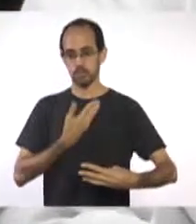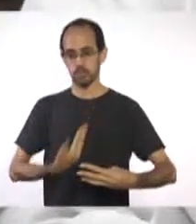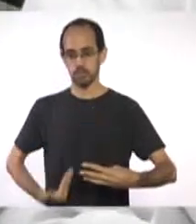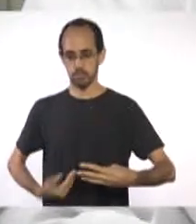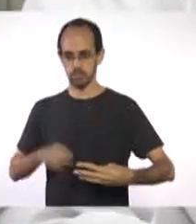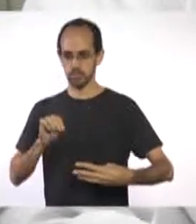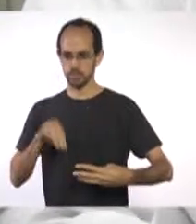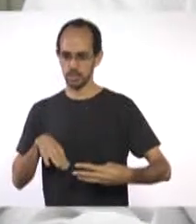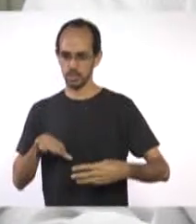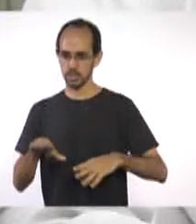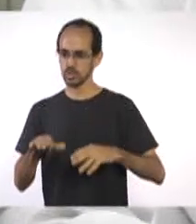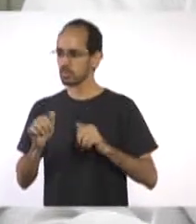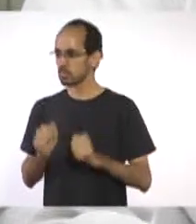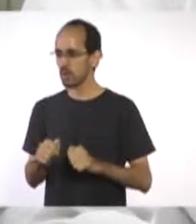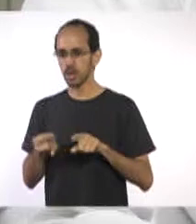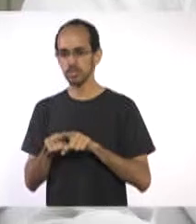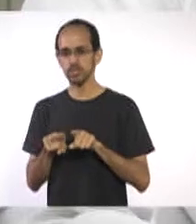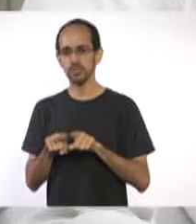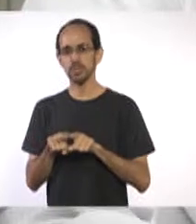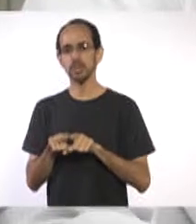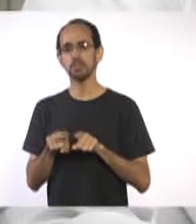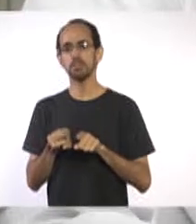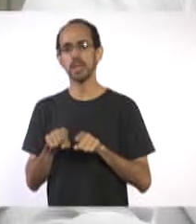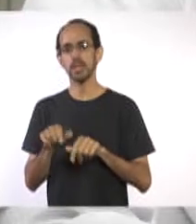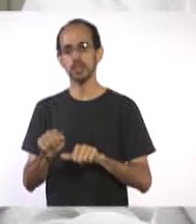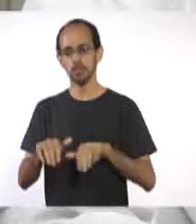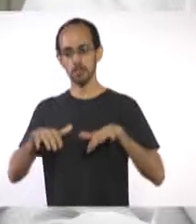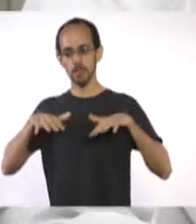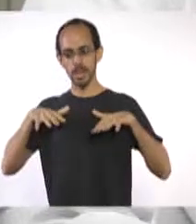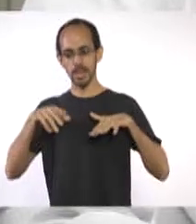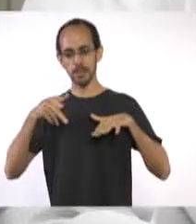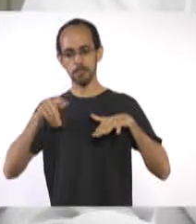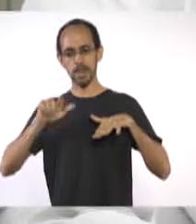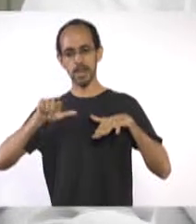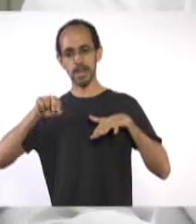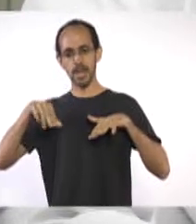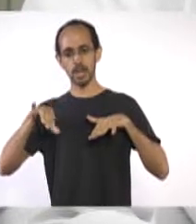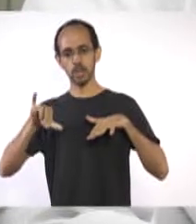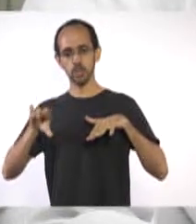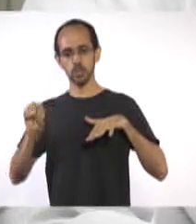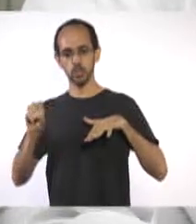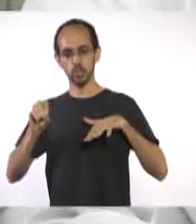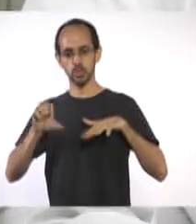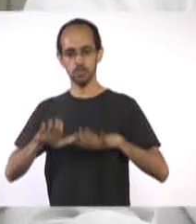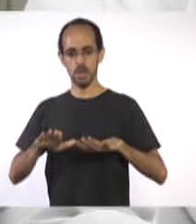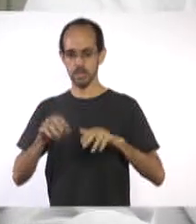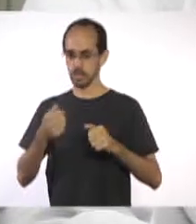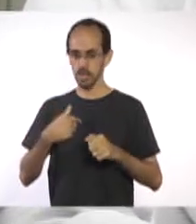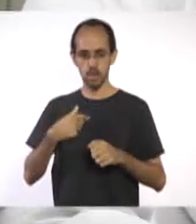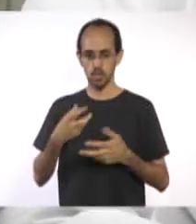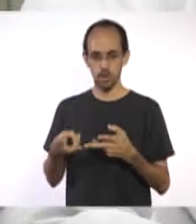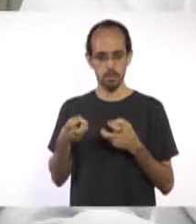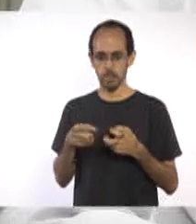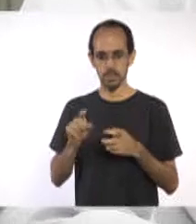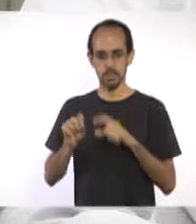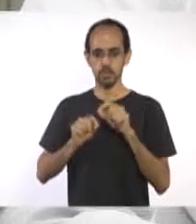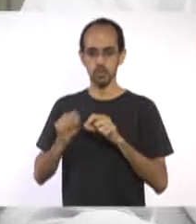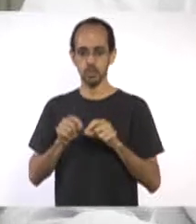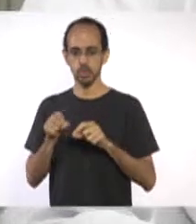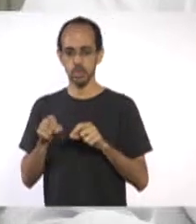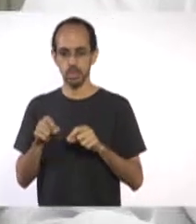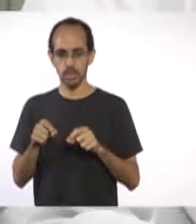feito, inclusive, no plenário, em qualquer situação que o valha. Só não vejo, e isso eu gostaria de deixar registrado, que compete trazer